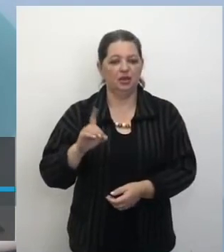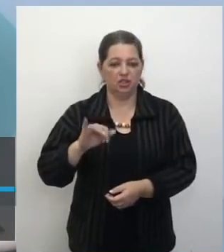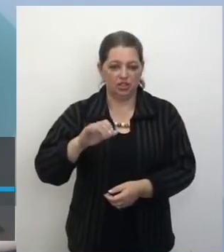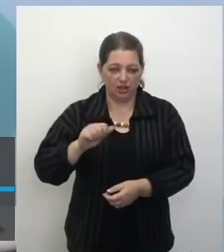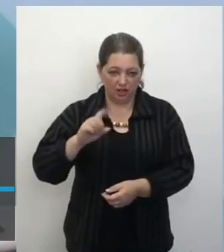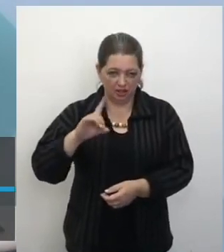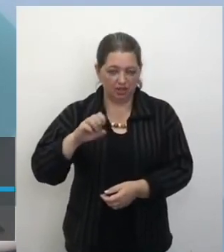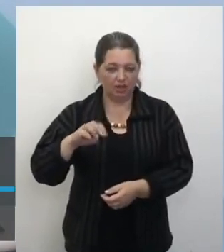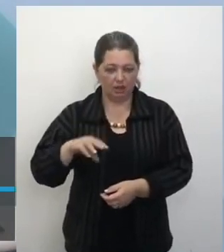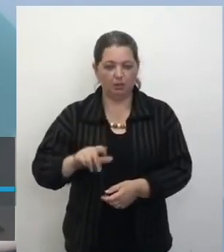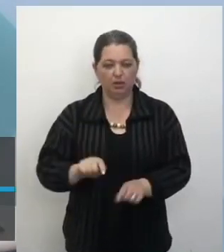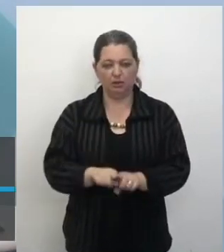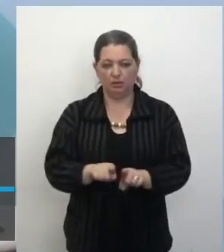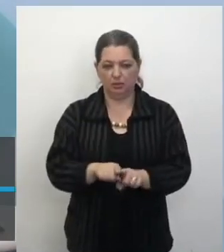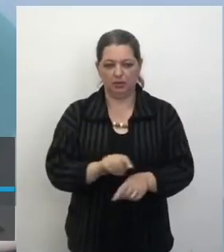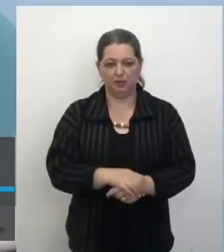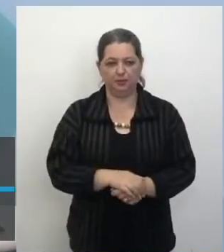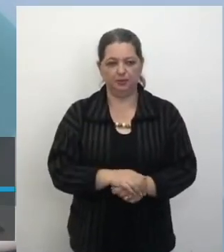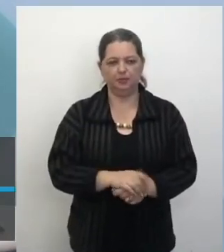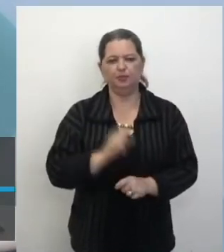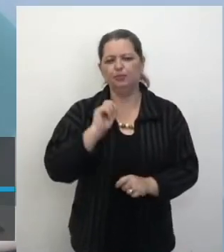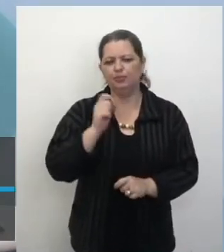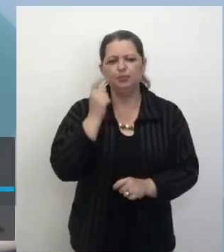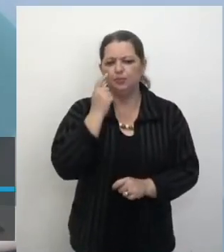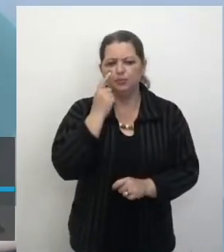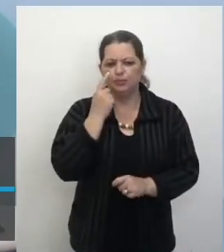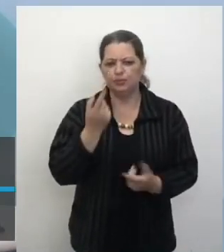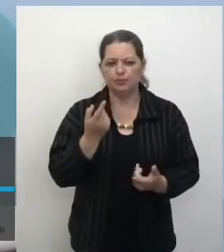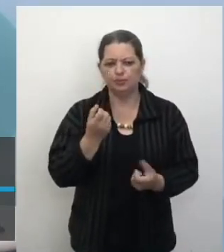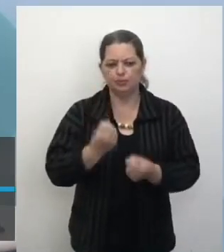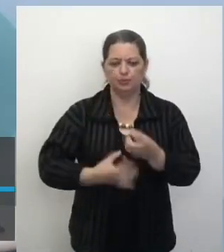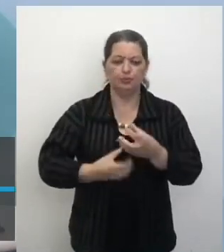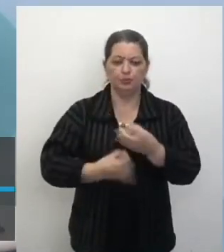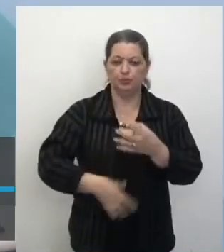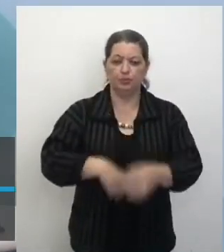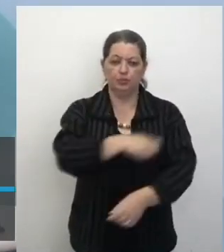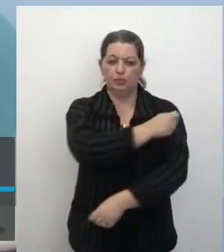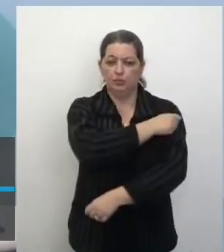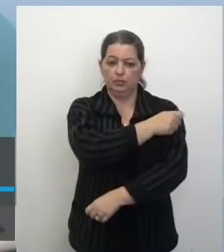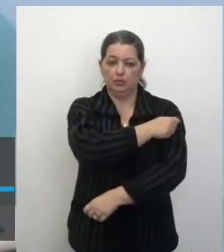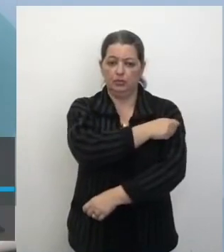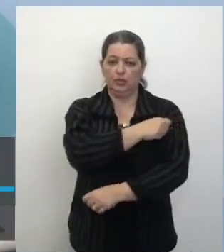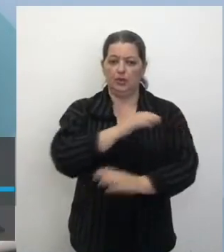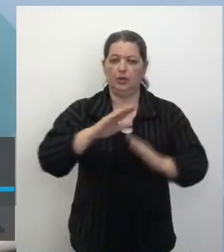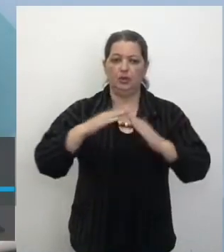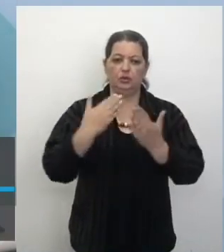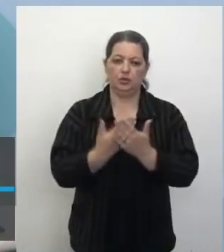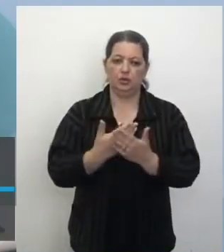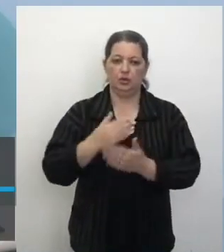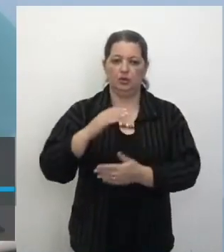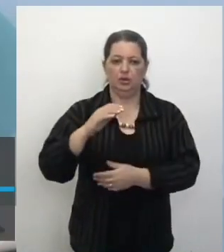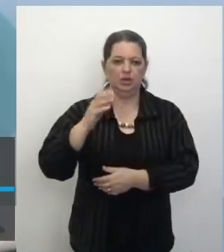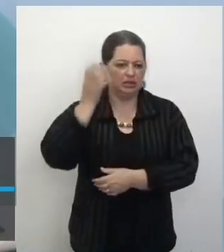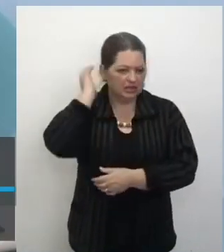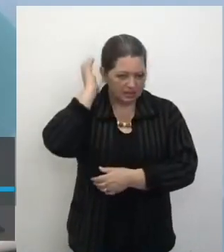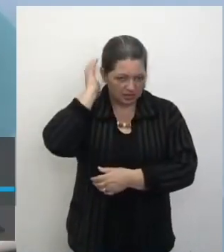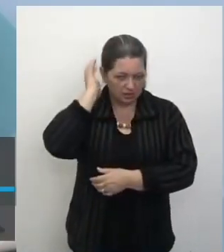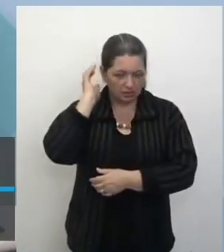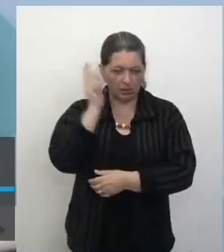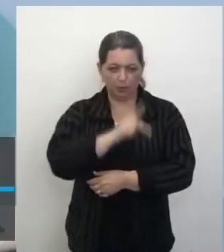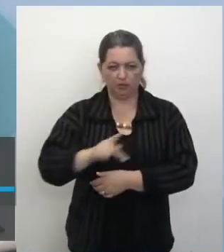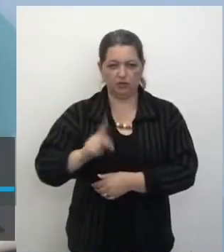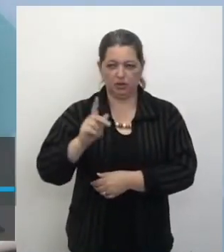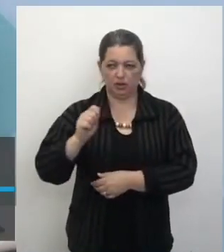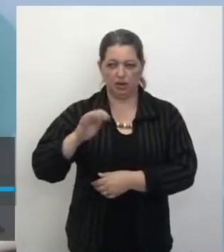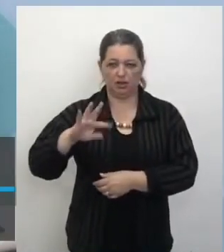Santa Albertina. E eu quero saber, cadê as respostas dos alunos da Escola Esther Medina de Santo André, lá da professora Kátia?